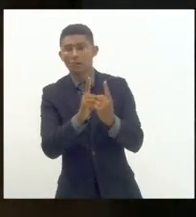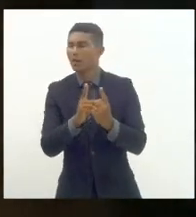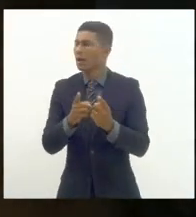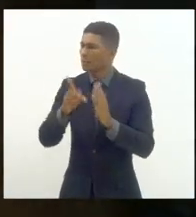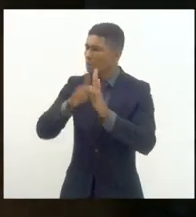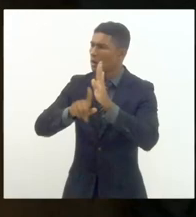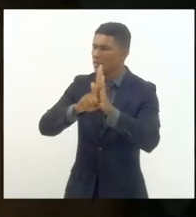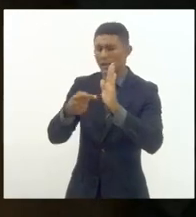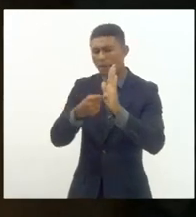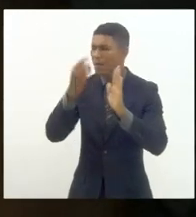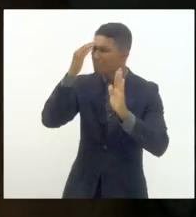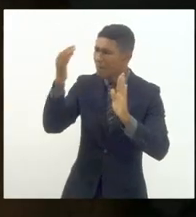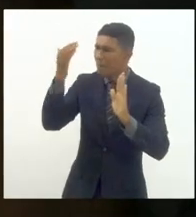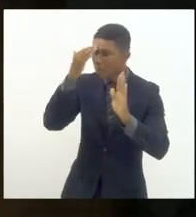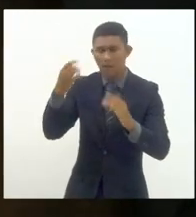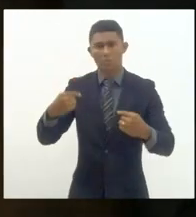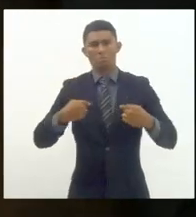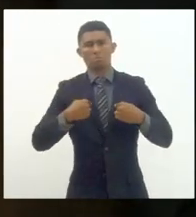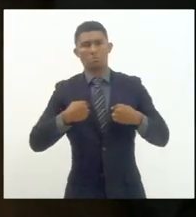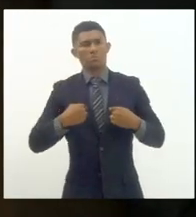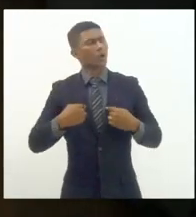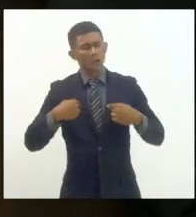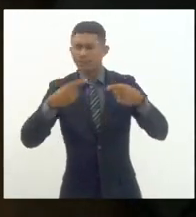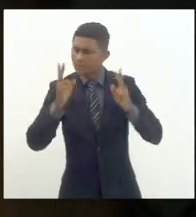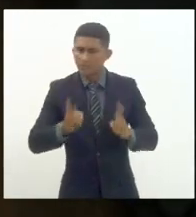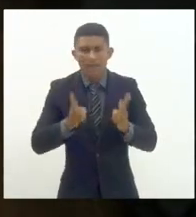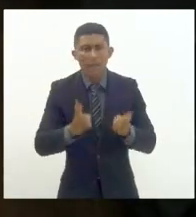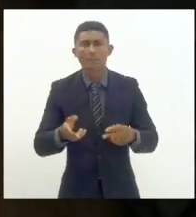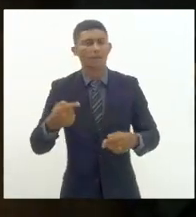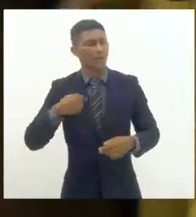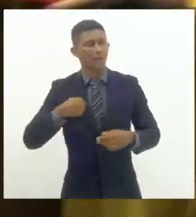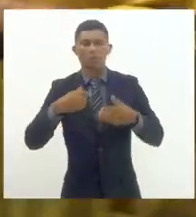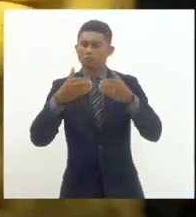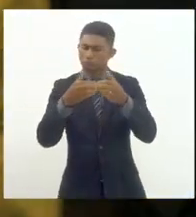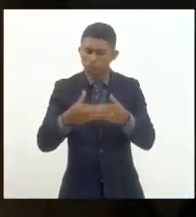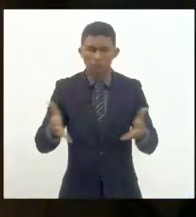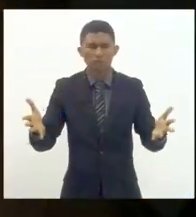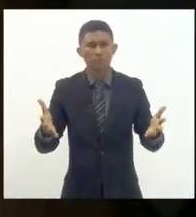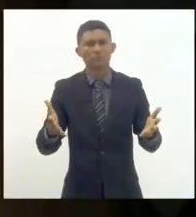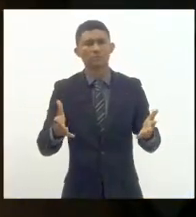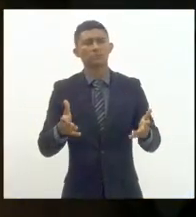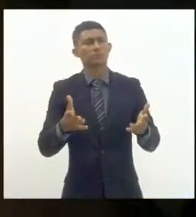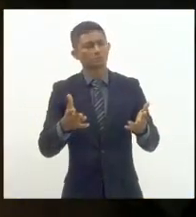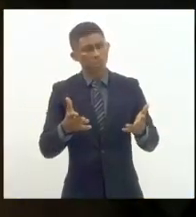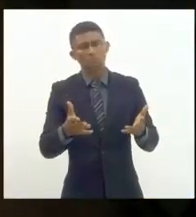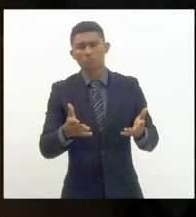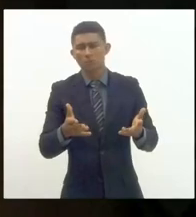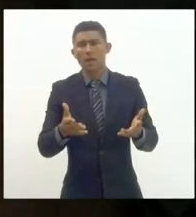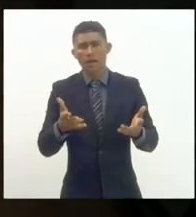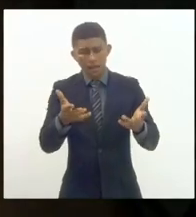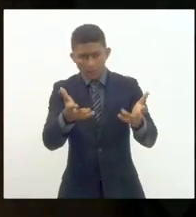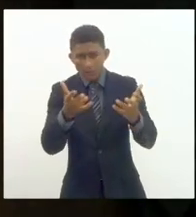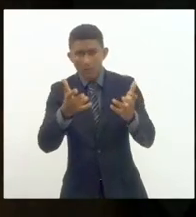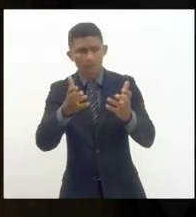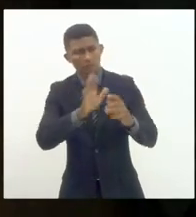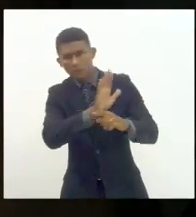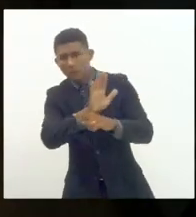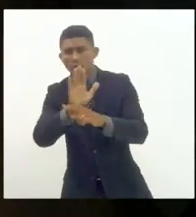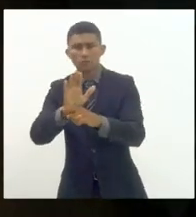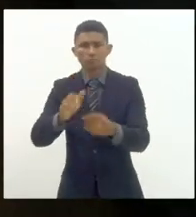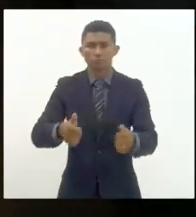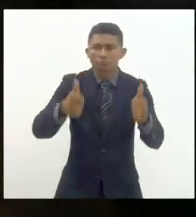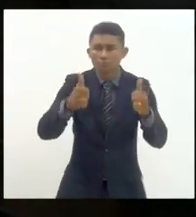Quero dizer que o meu gabinete vai estar sempre de portas abertas para atender às solicitações e melhorar o que podemos